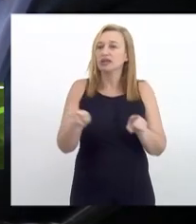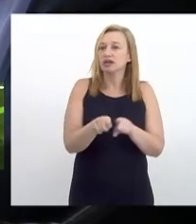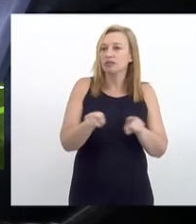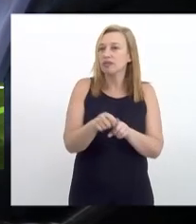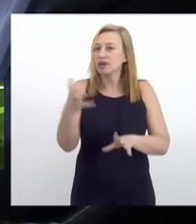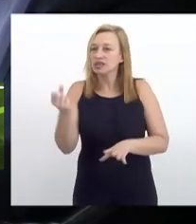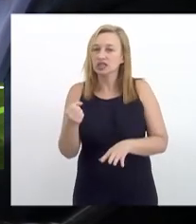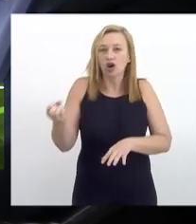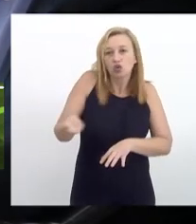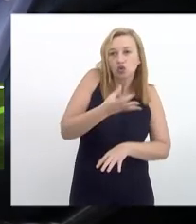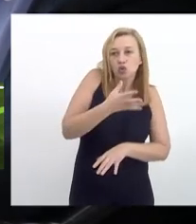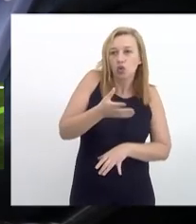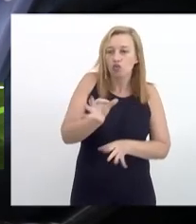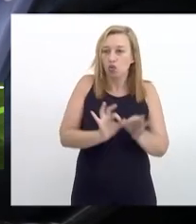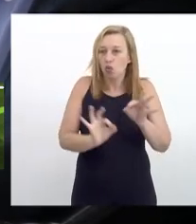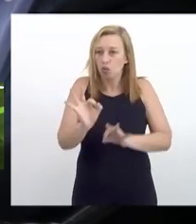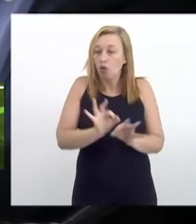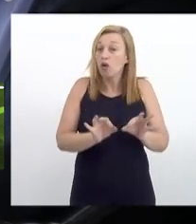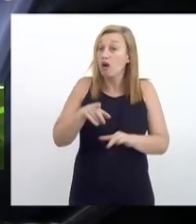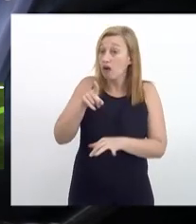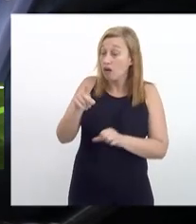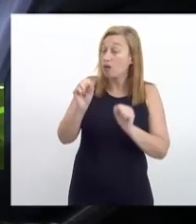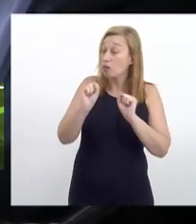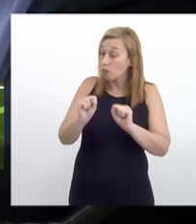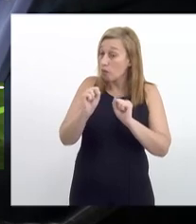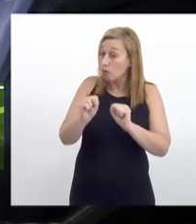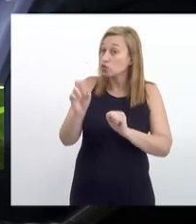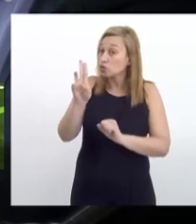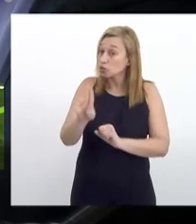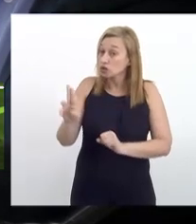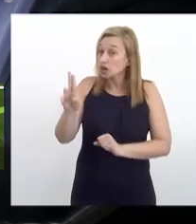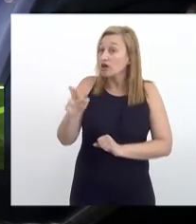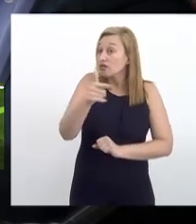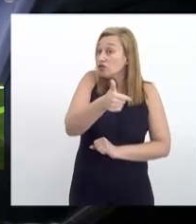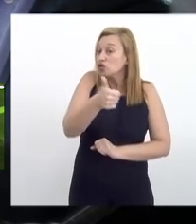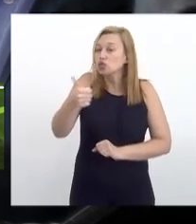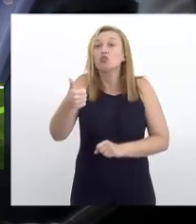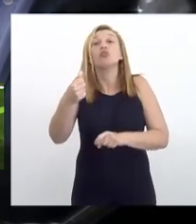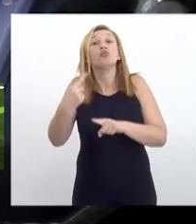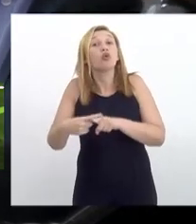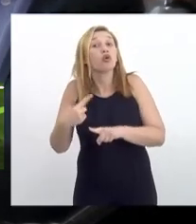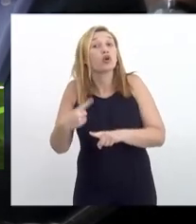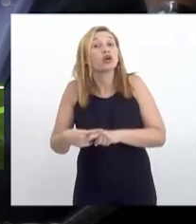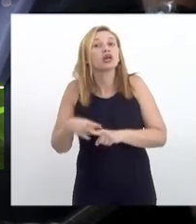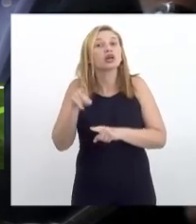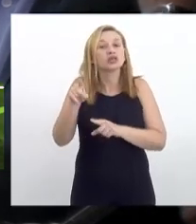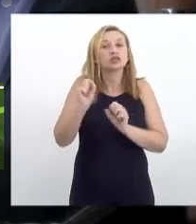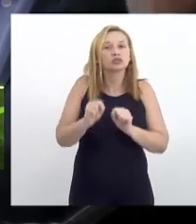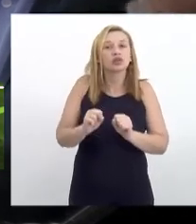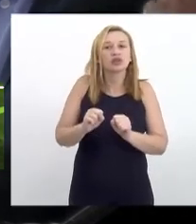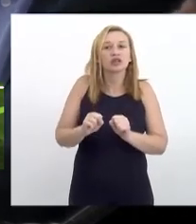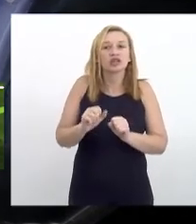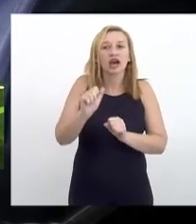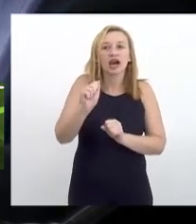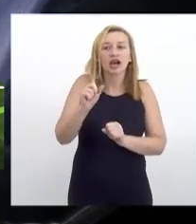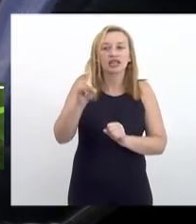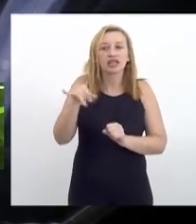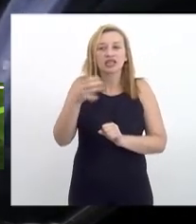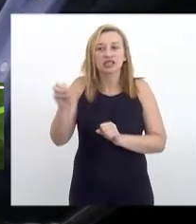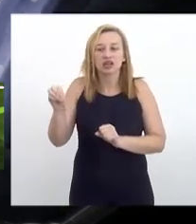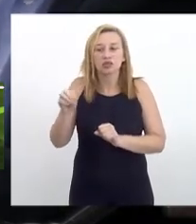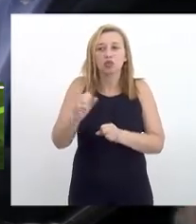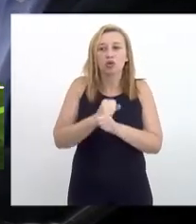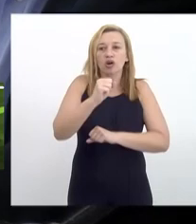plano e aí eles podem usar 21 por que porque eles podem fazer adesão no ano que vem não